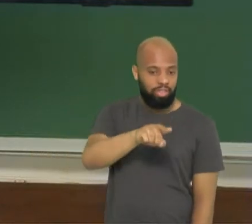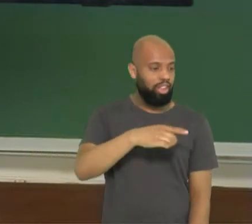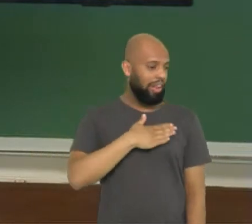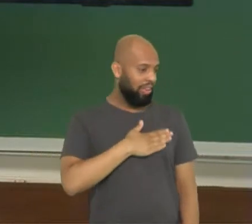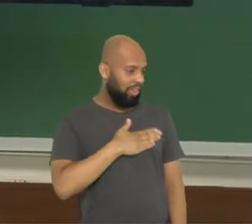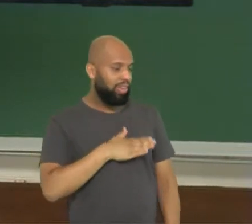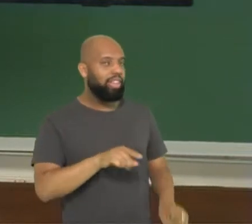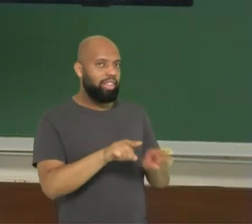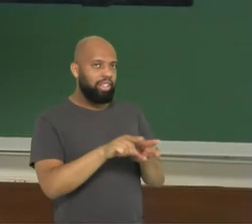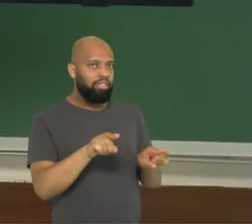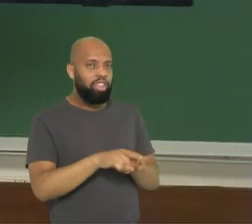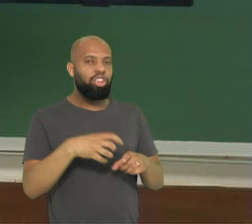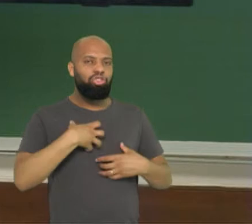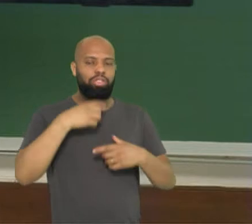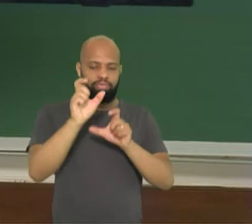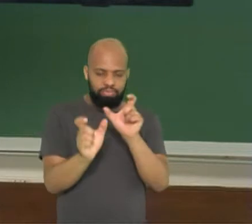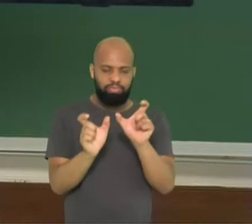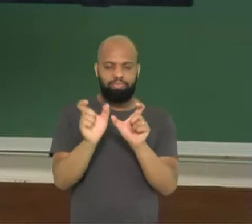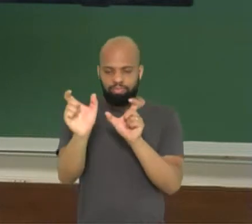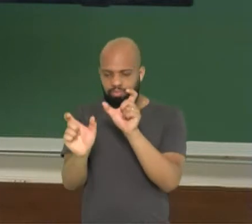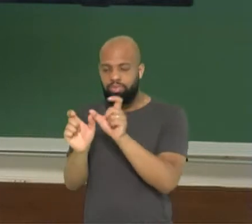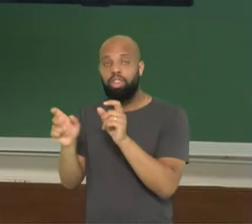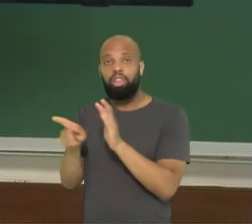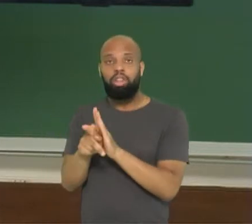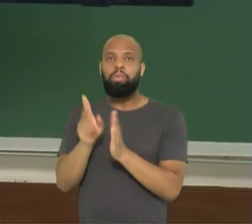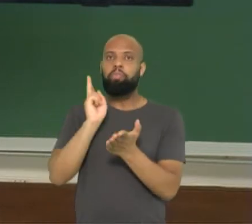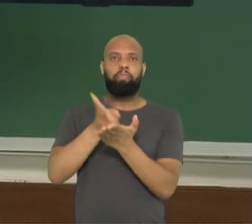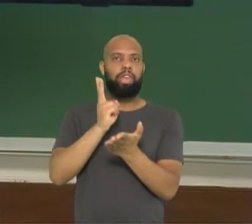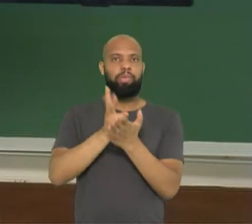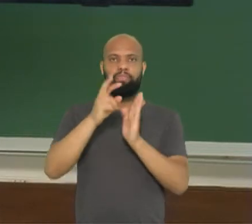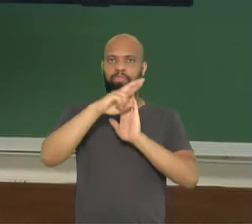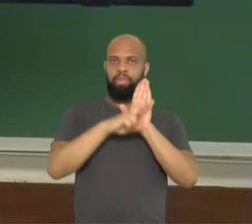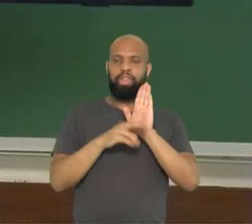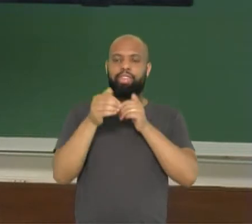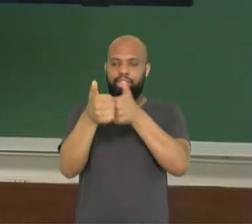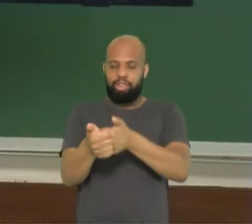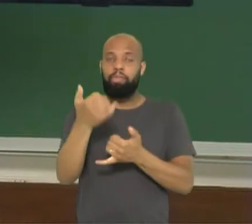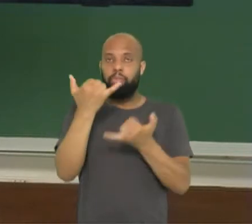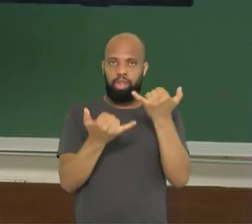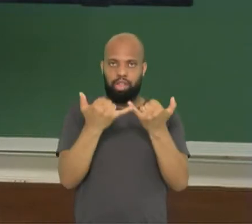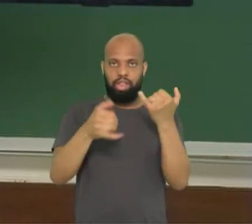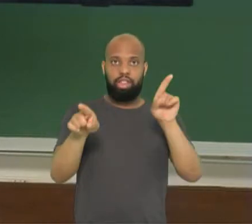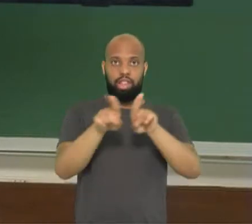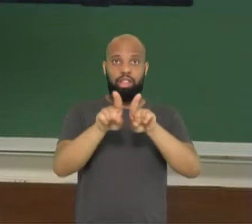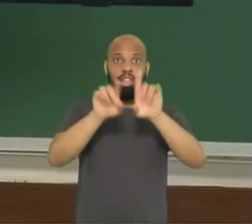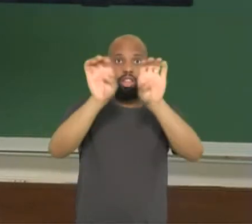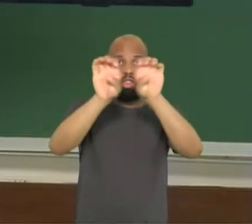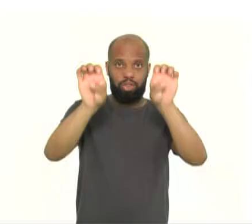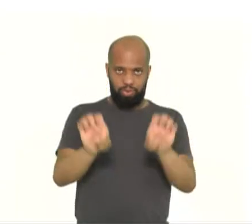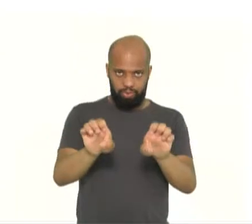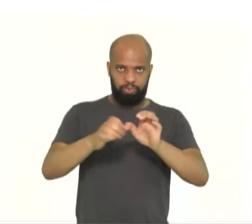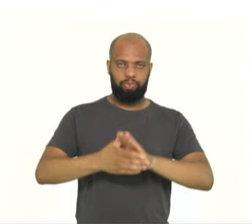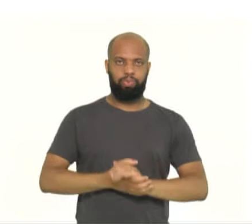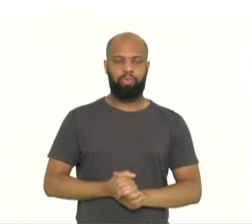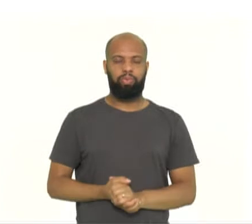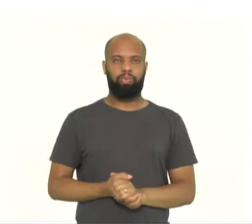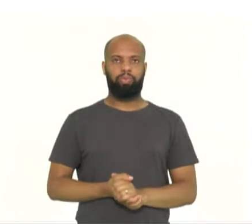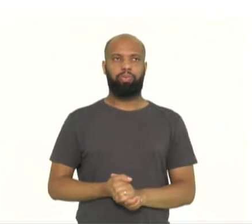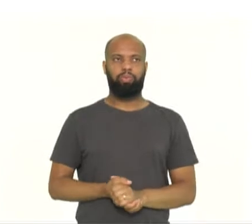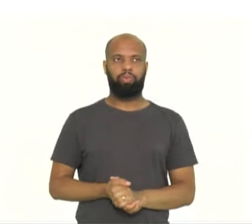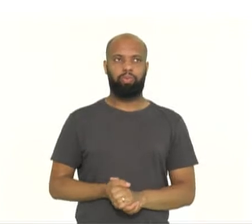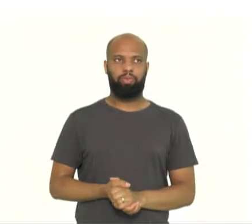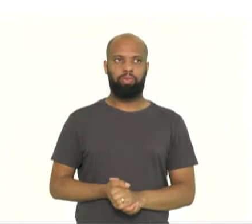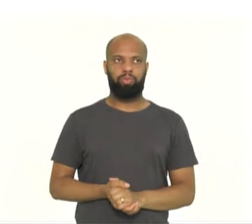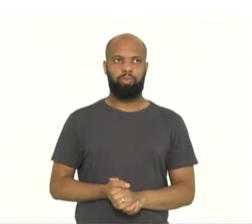le gusta, a nós outros nos gusta. Lembram? Então, é bem parecida a estrutura. Se o sujeito